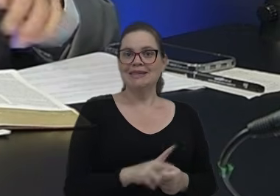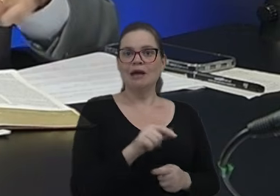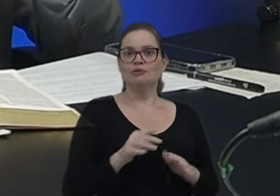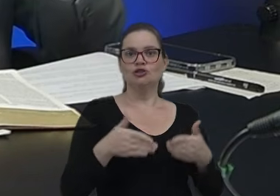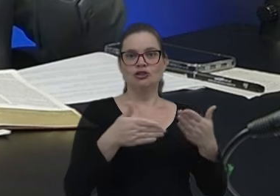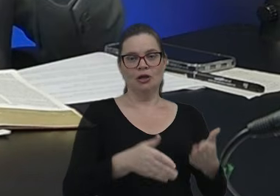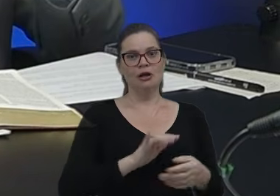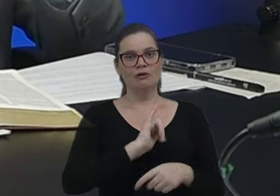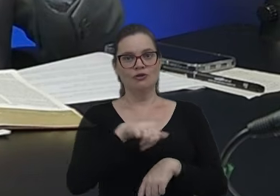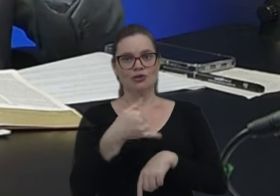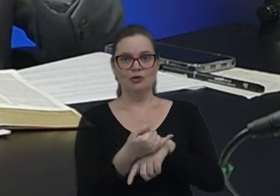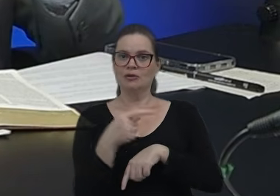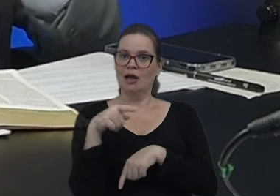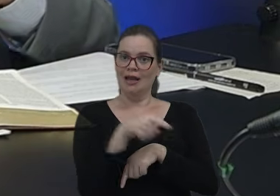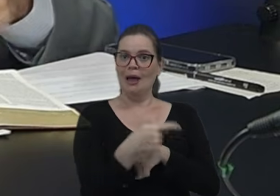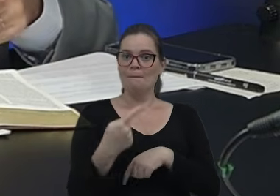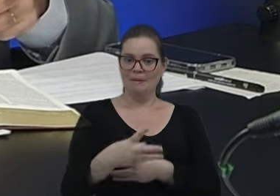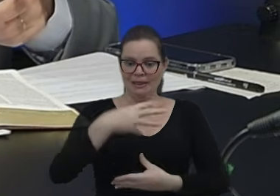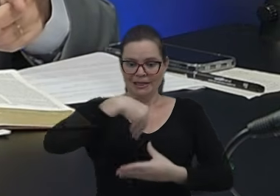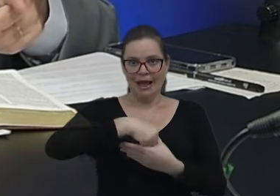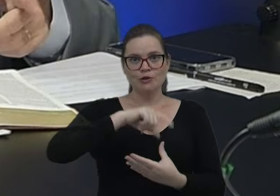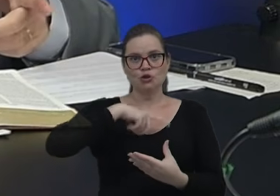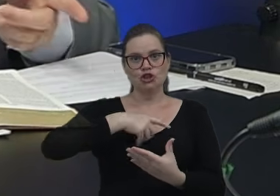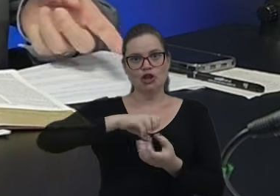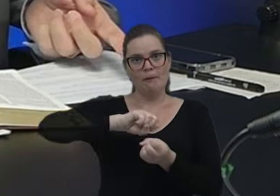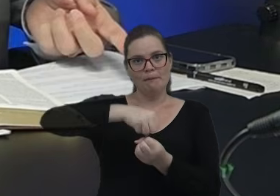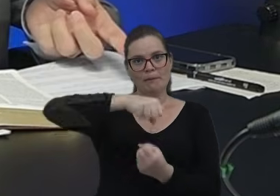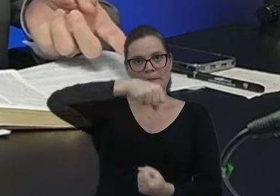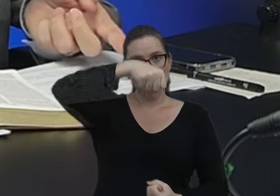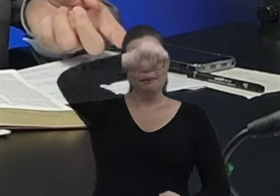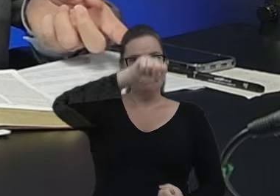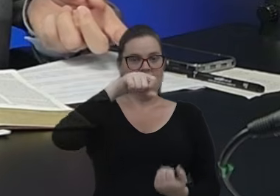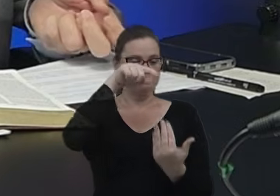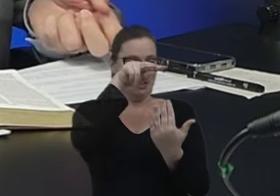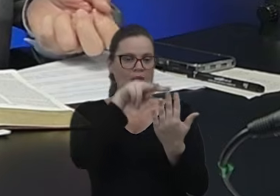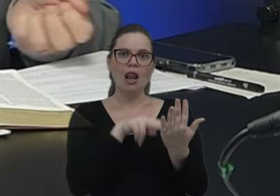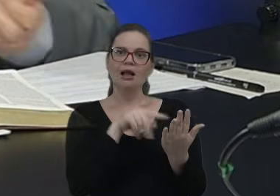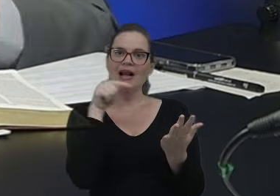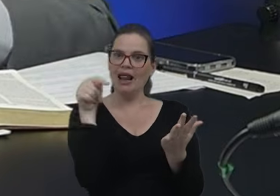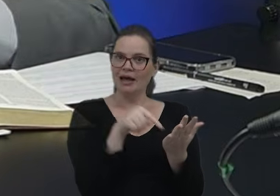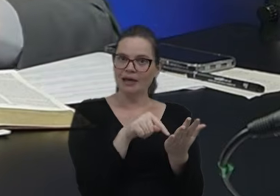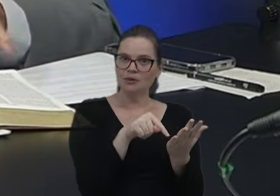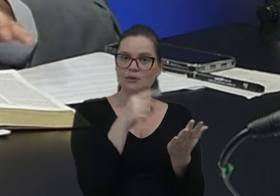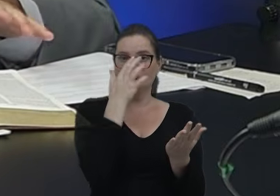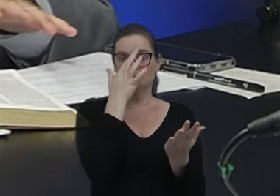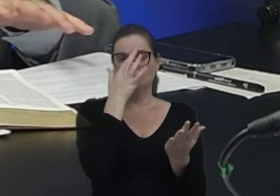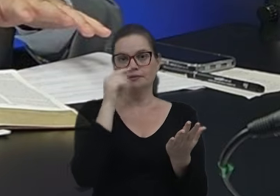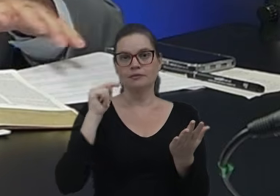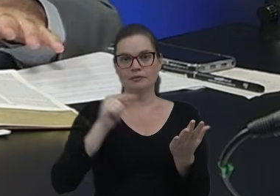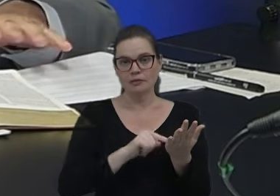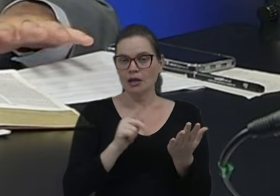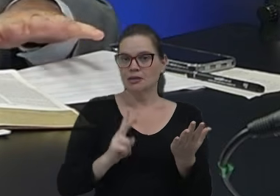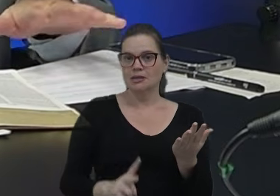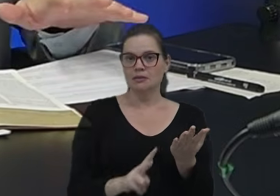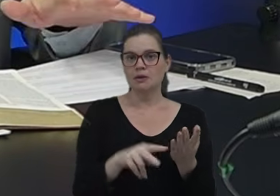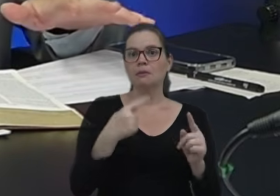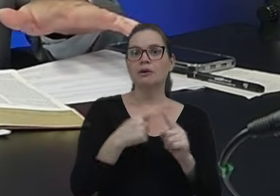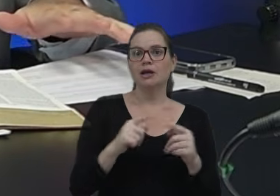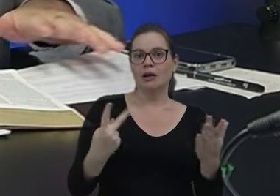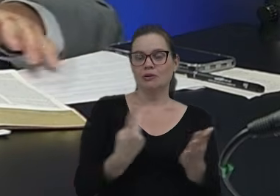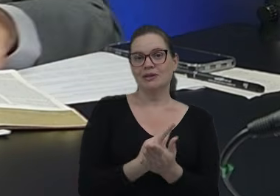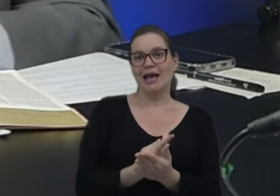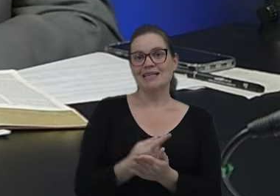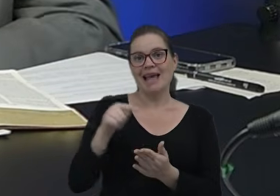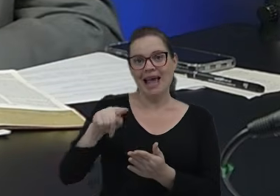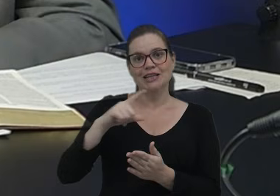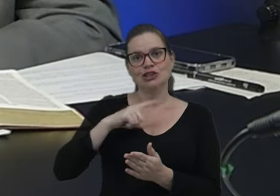influência, provavelmente, da rainha de Sabá quando foi visitar Salomão, que chegou na África e começou a